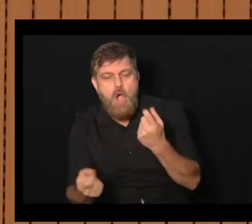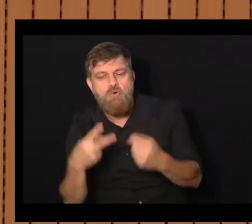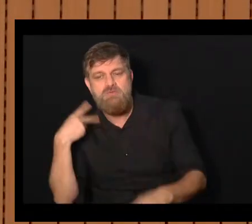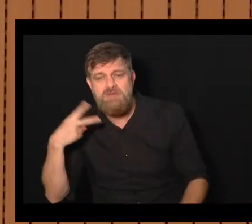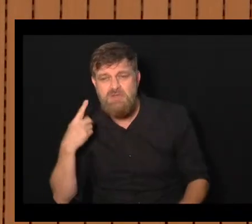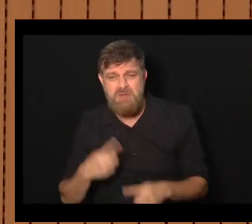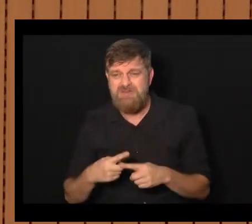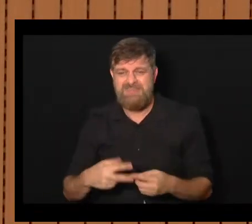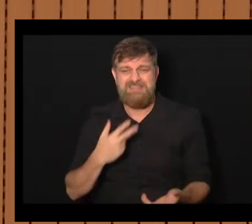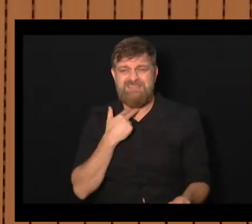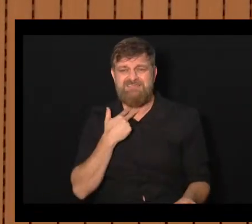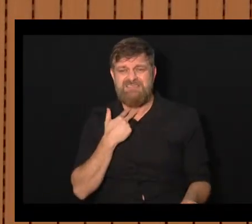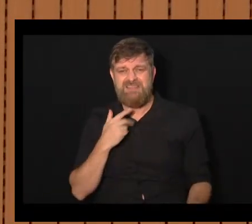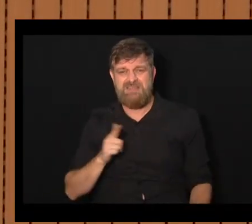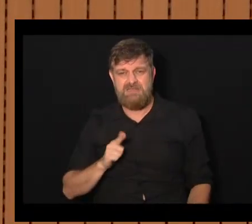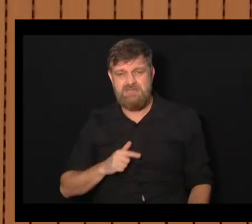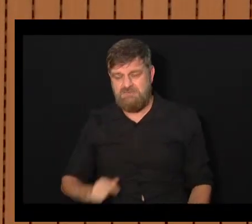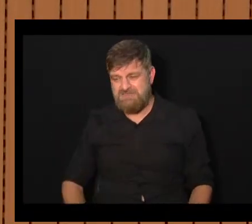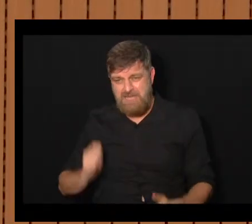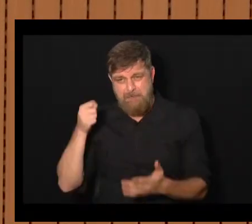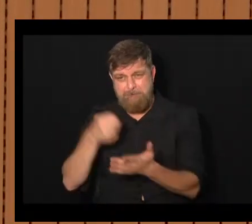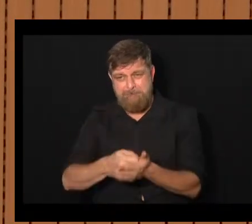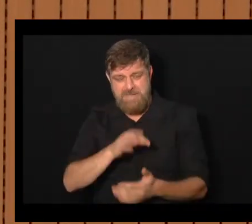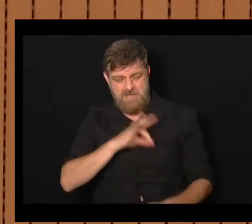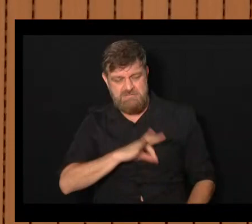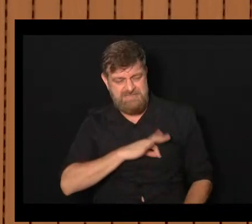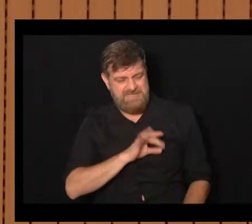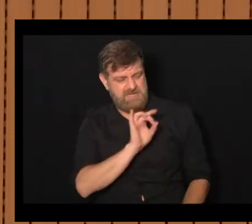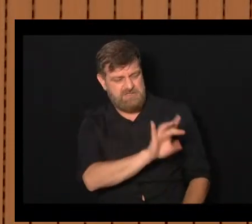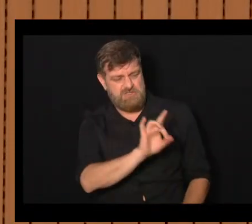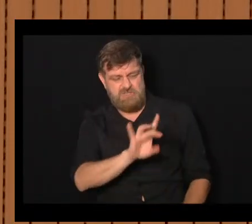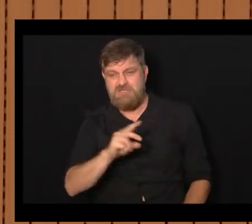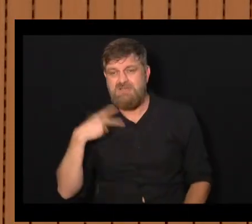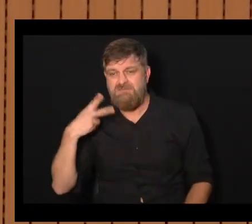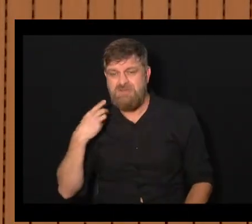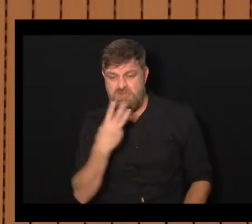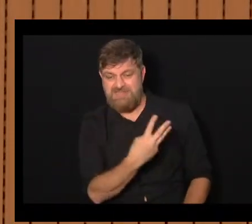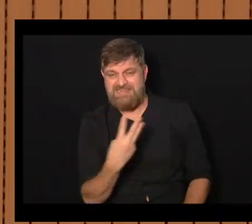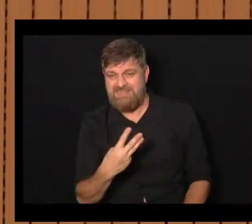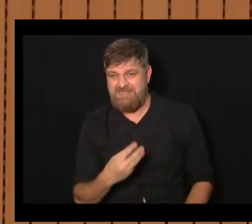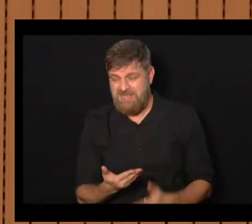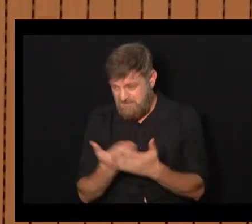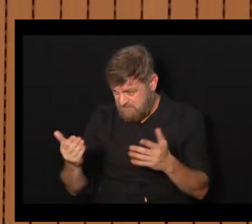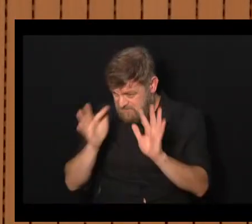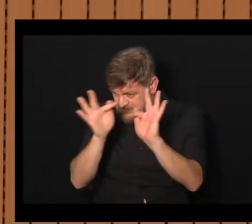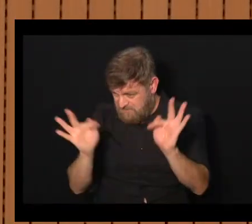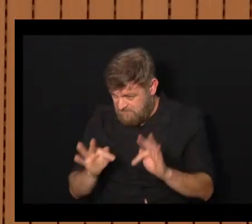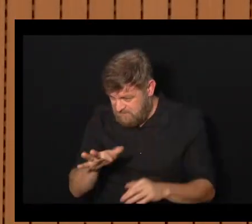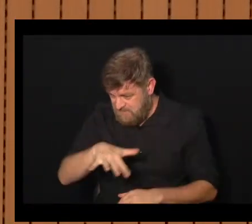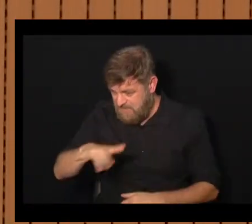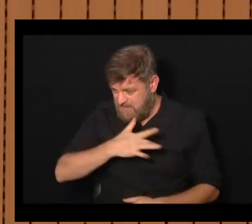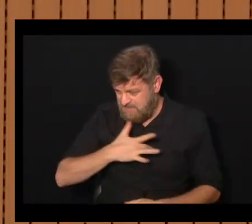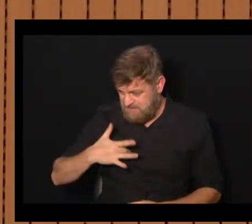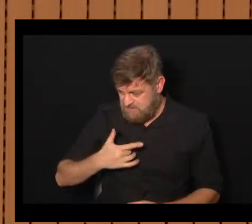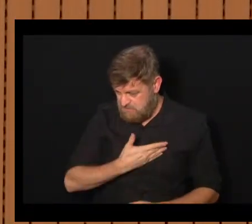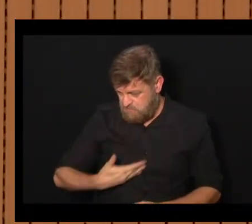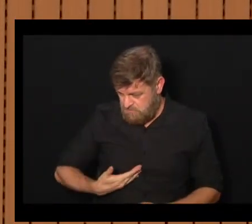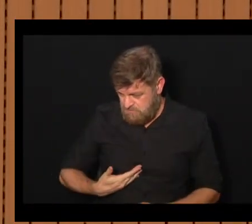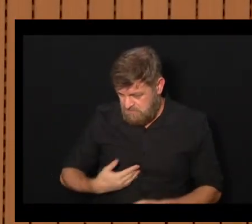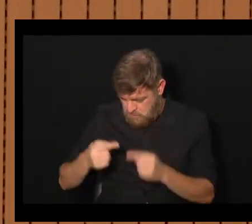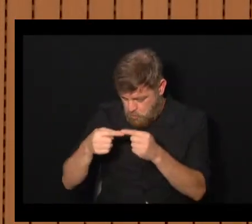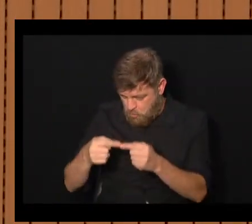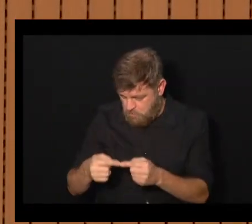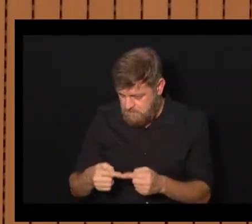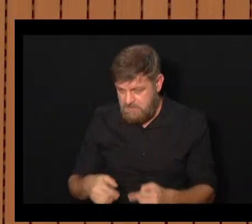porque não tem cabimento. Você que paga o salário de toda essa turma aqui, ó, você está feliz com a saúde pública? Você tá